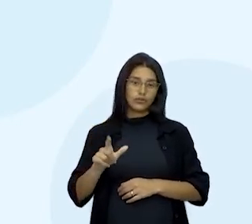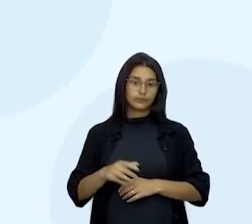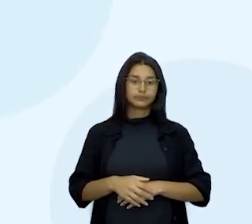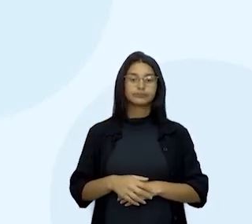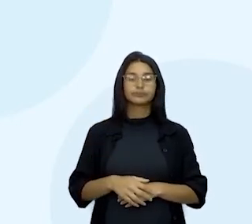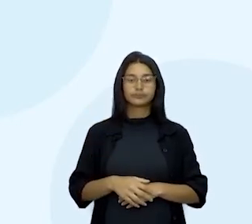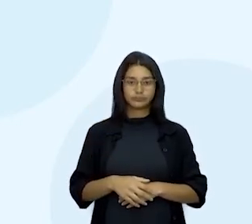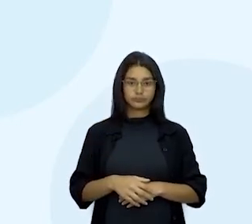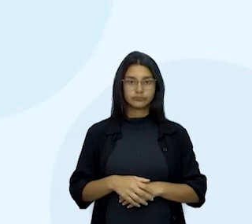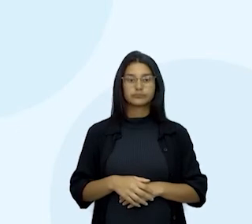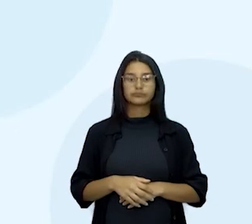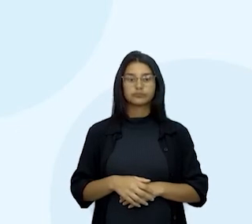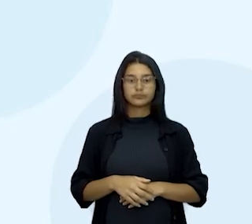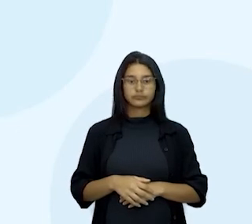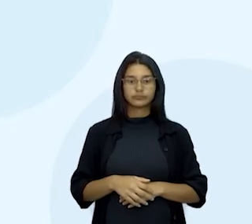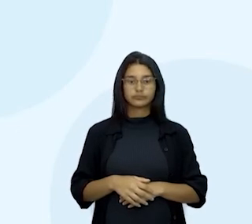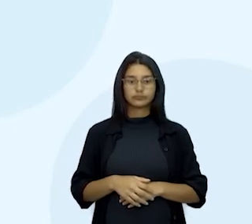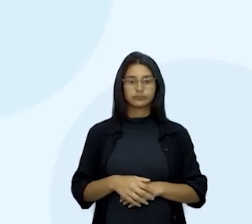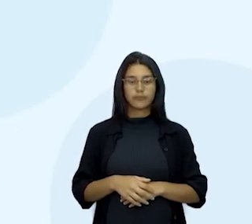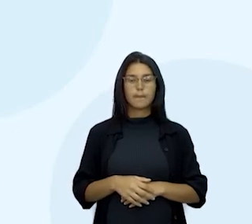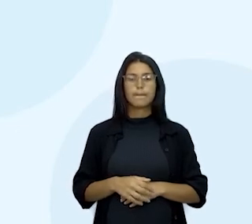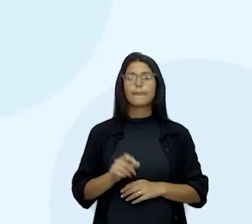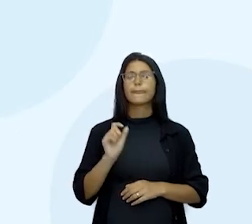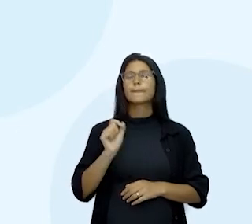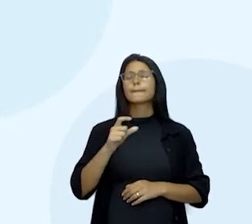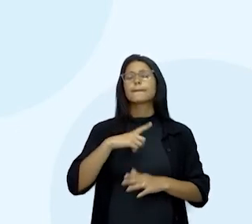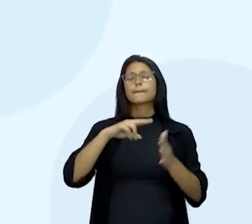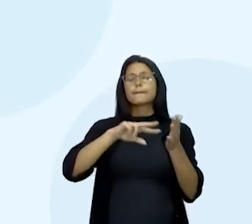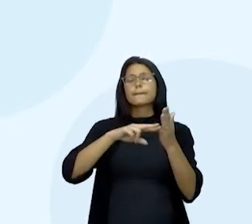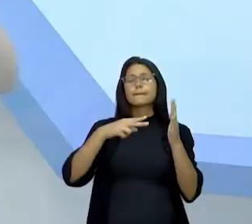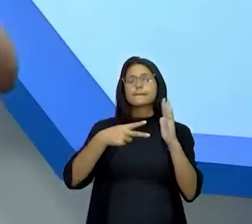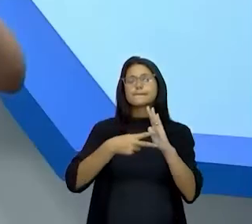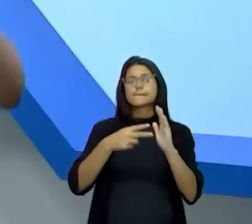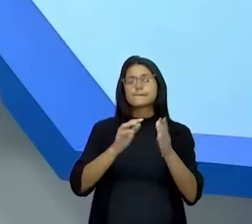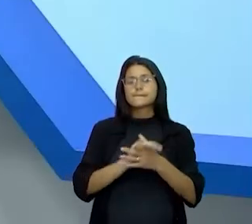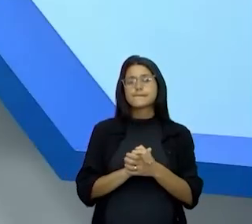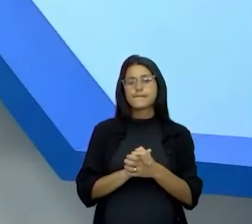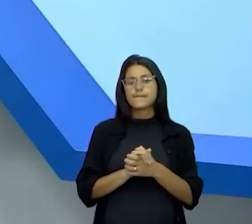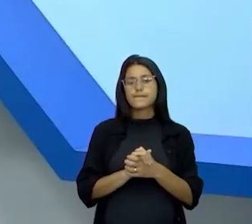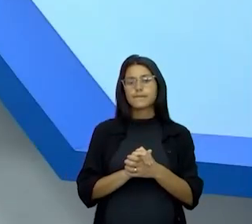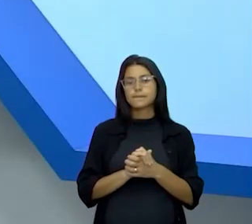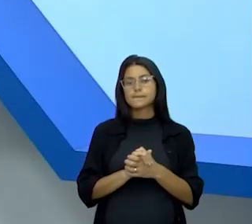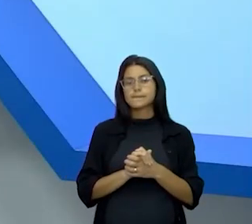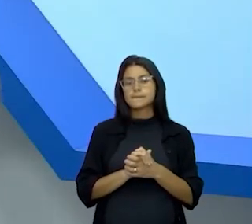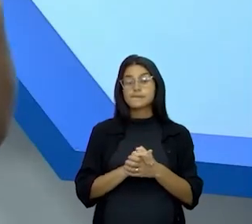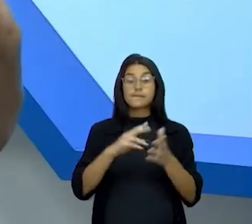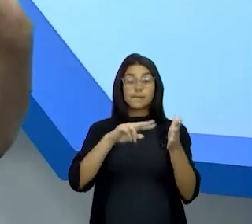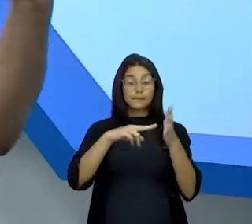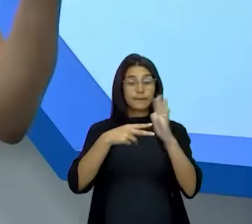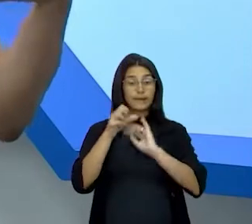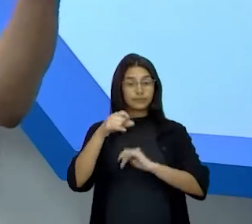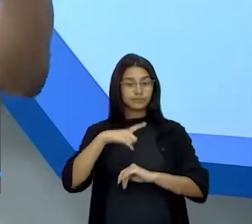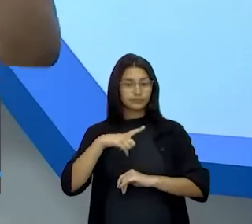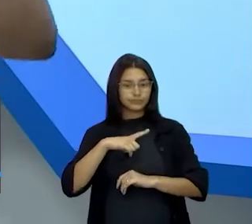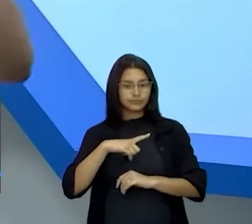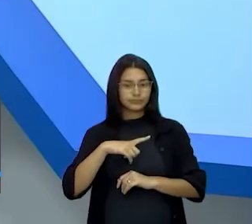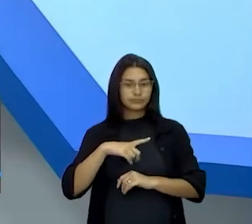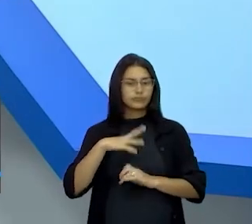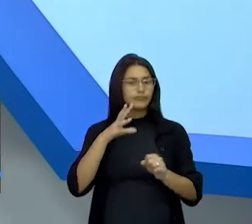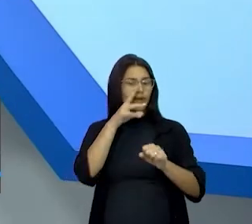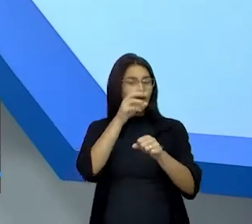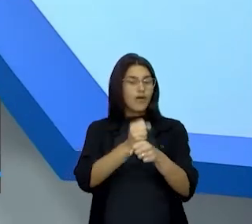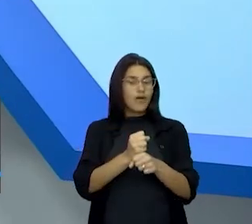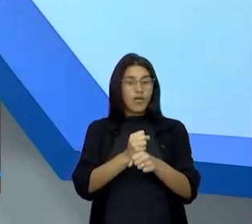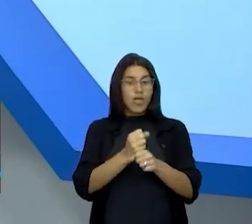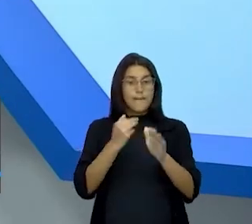litros de ar retidos no pulmão. Bom, o que isso quer dizer, Sumaia? Isso quer dizer que se você tem uma pressão muito grande